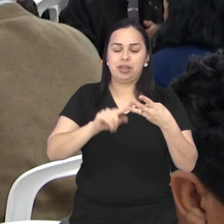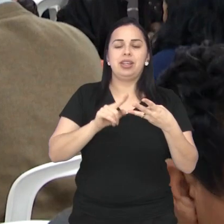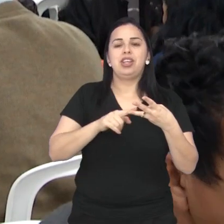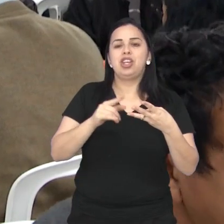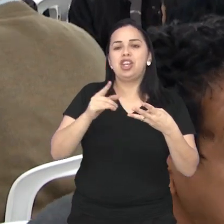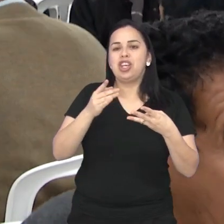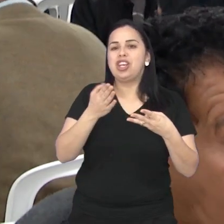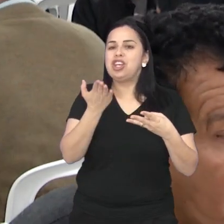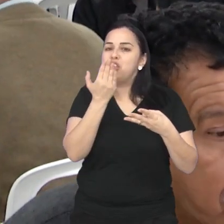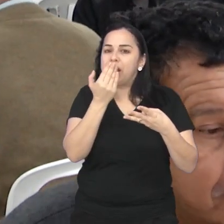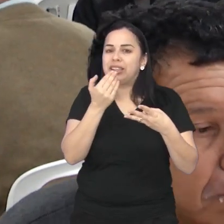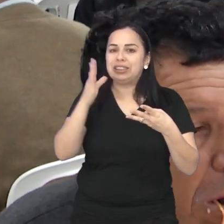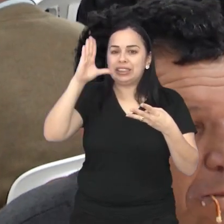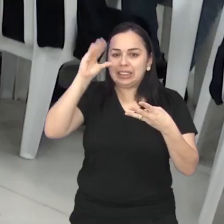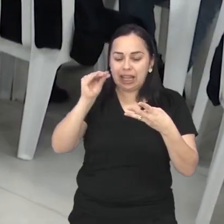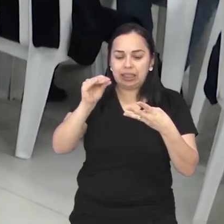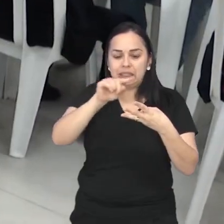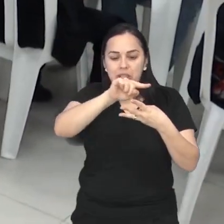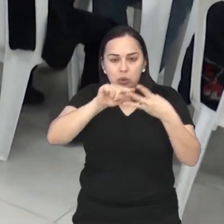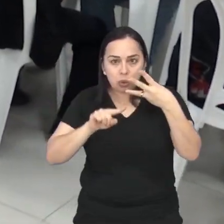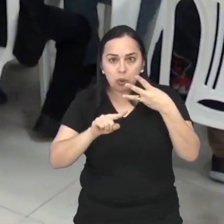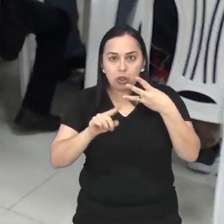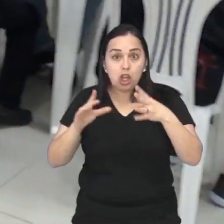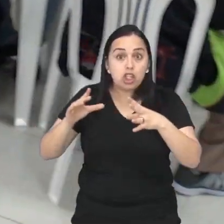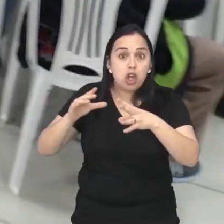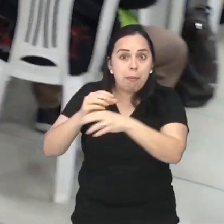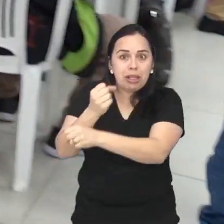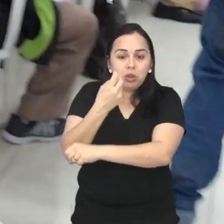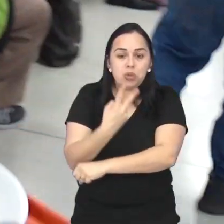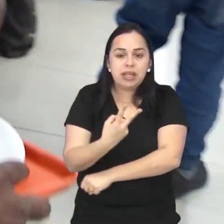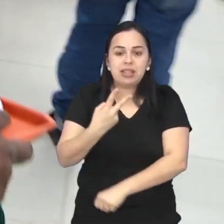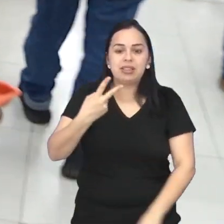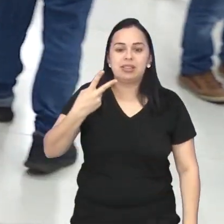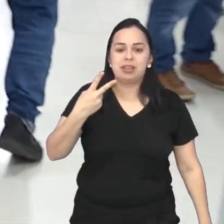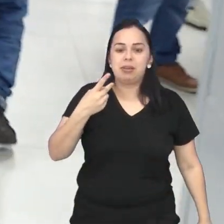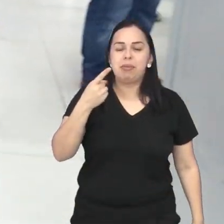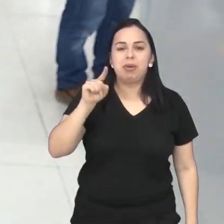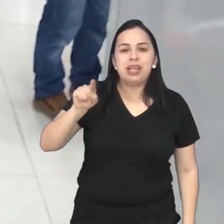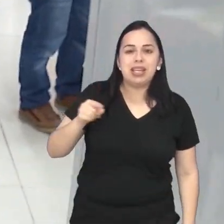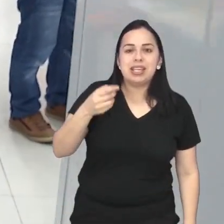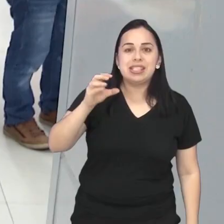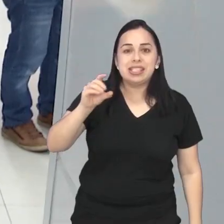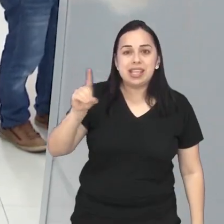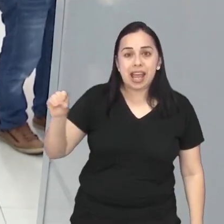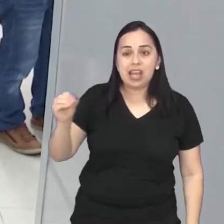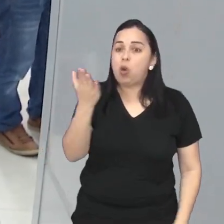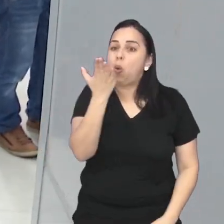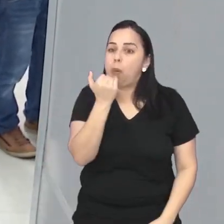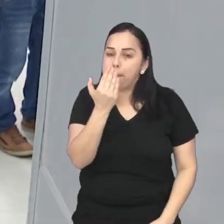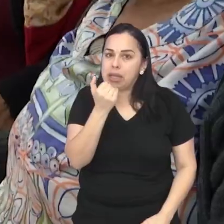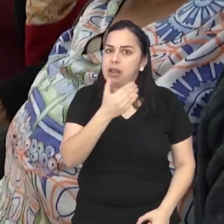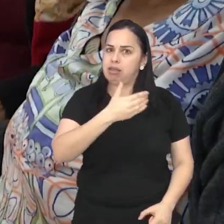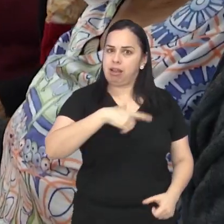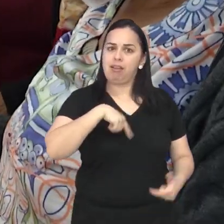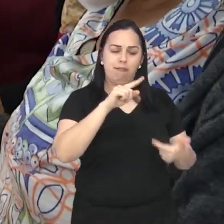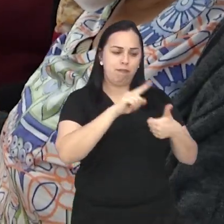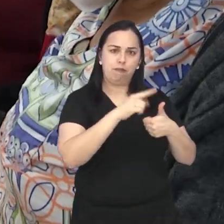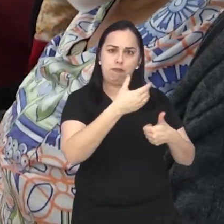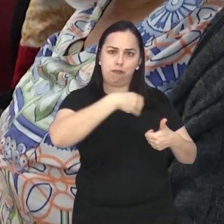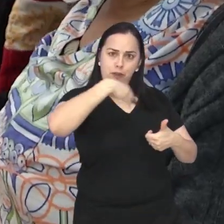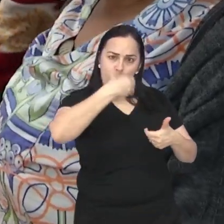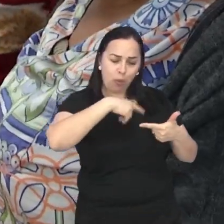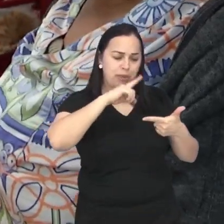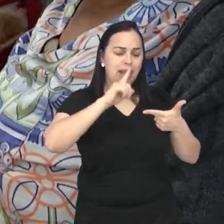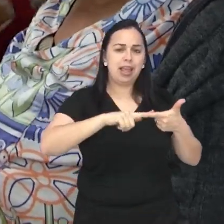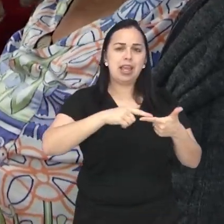da manhã, almoço e jantar, o espaço oferece 2.100 refeições diariamente. A refeição